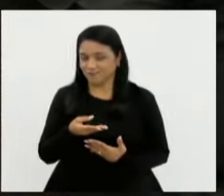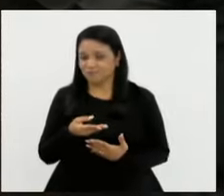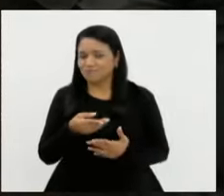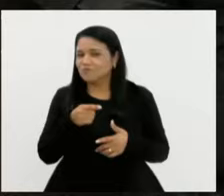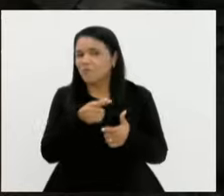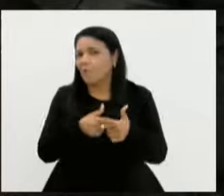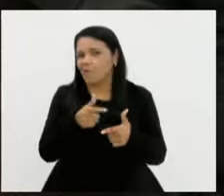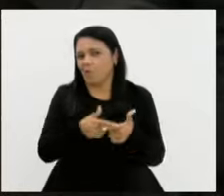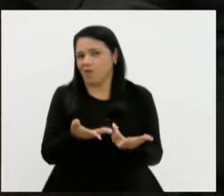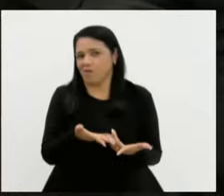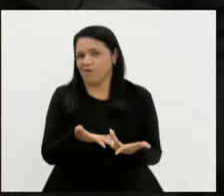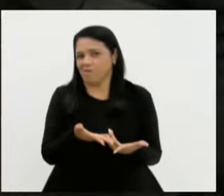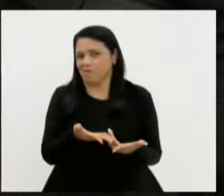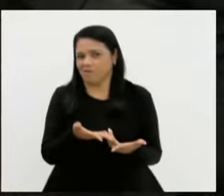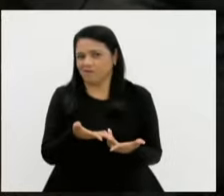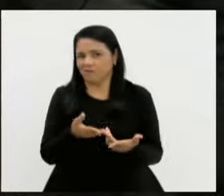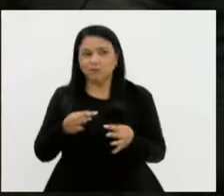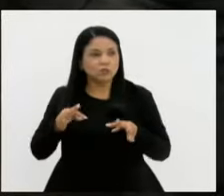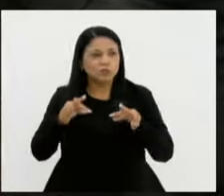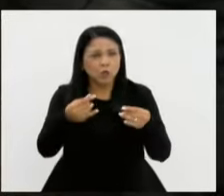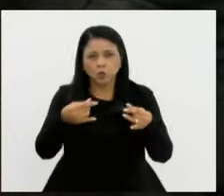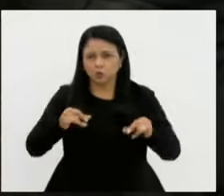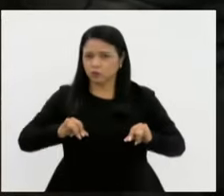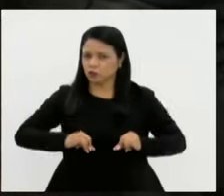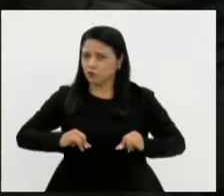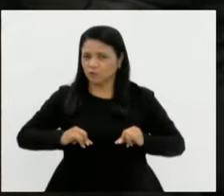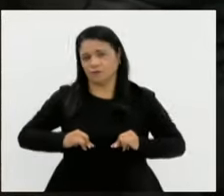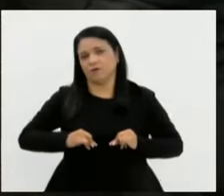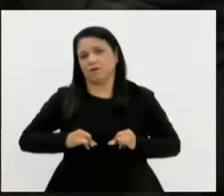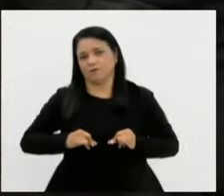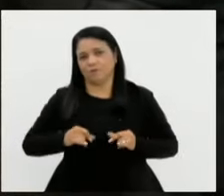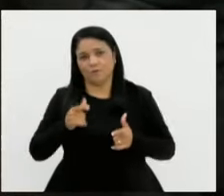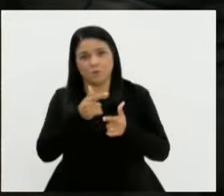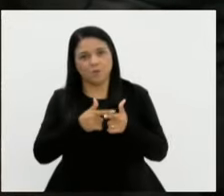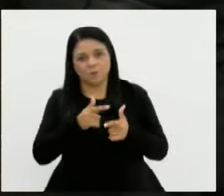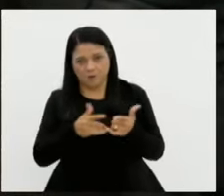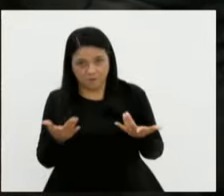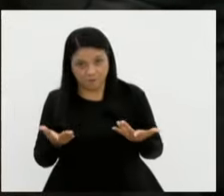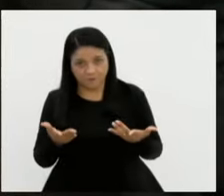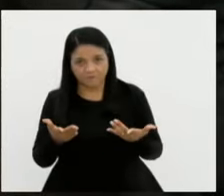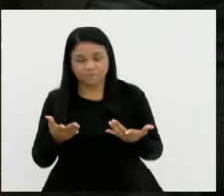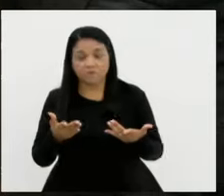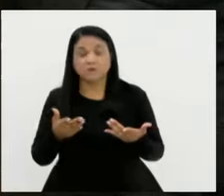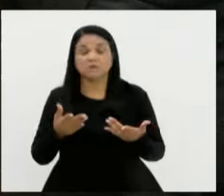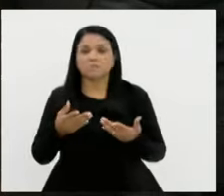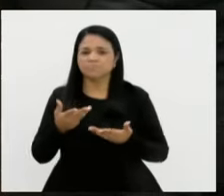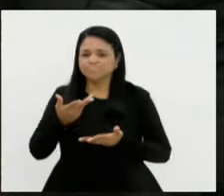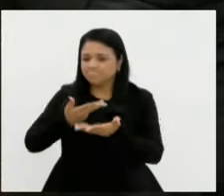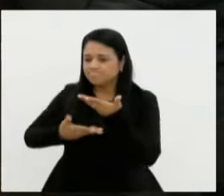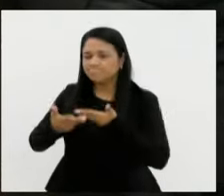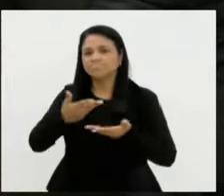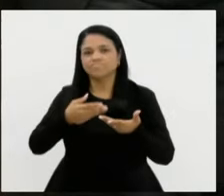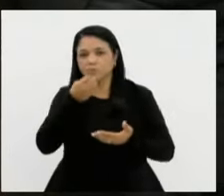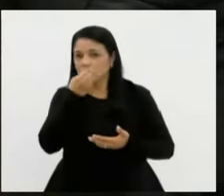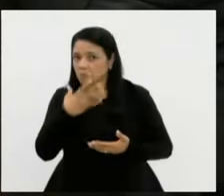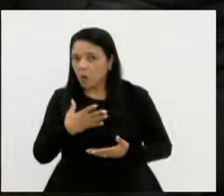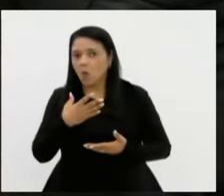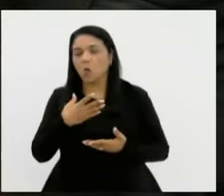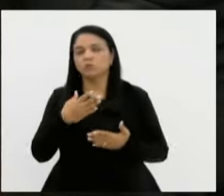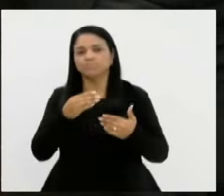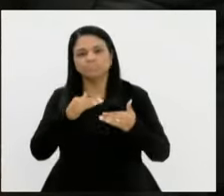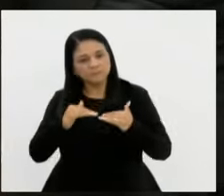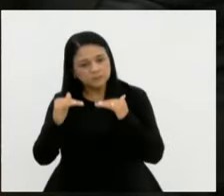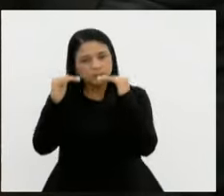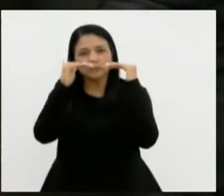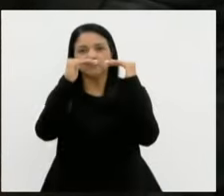situação. Então, todos nós sofrendo com essa situação. Então, o clima é bom. O nível foi correto.